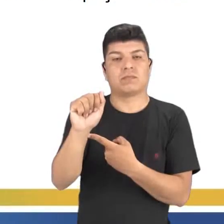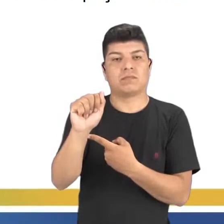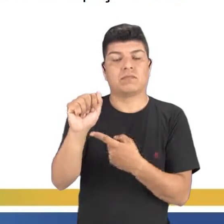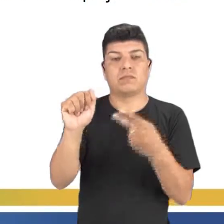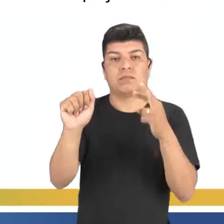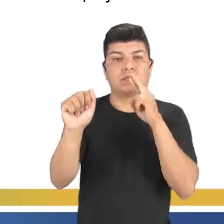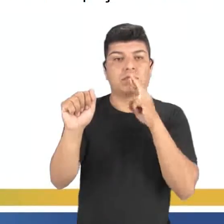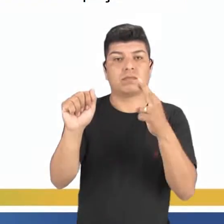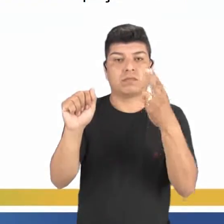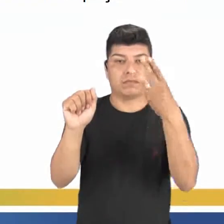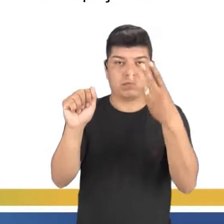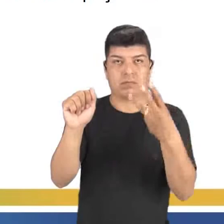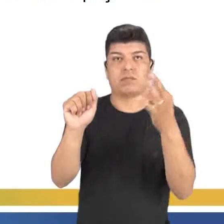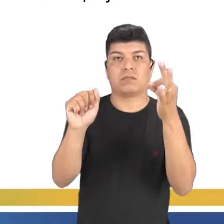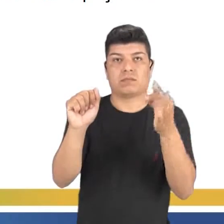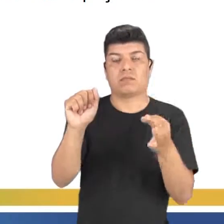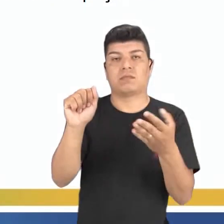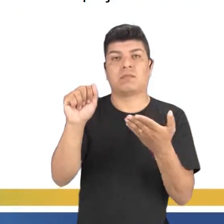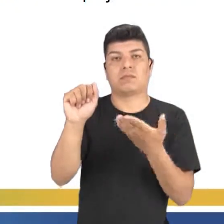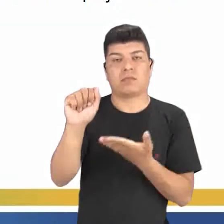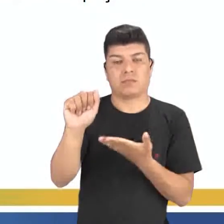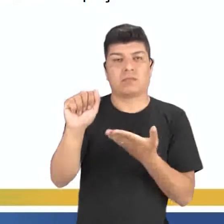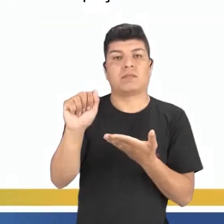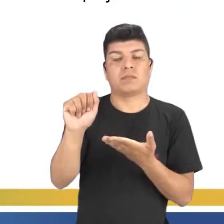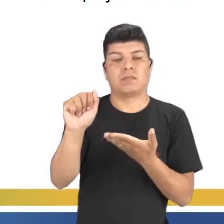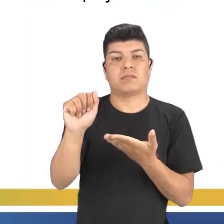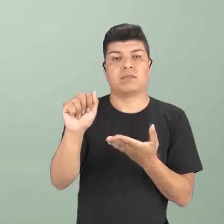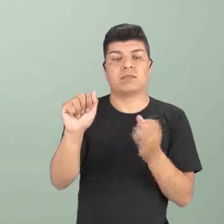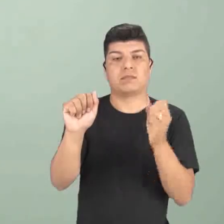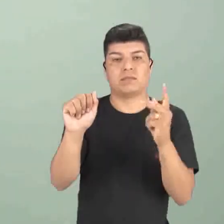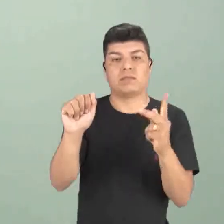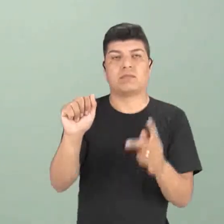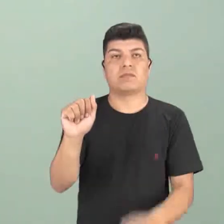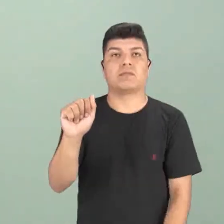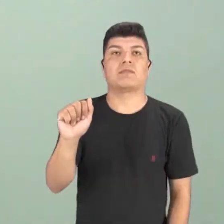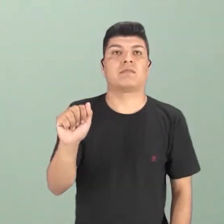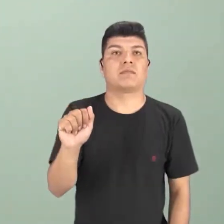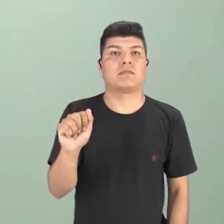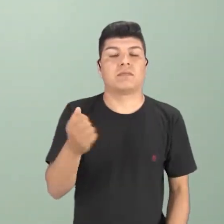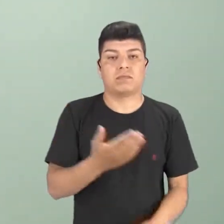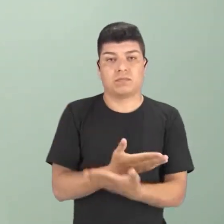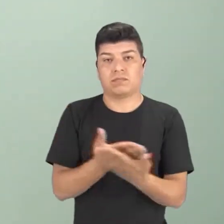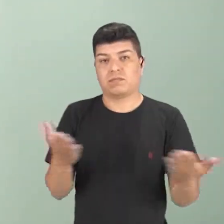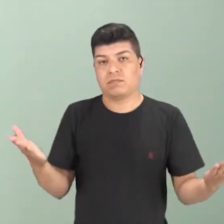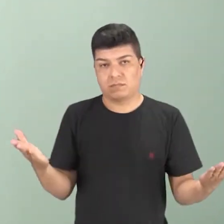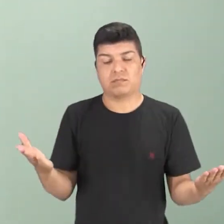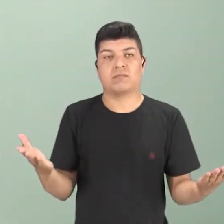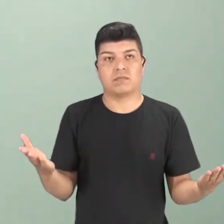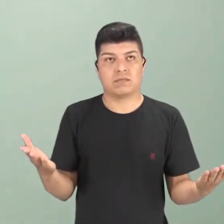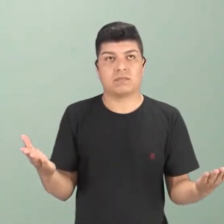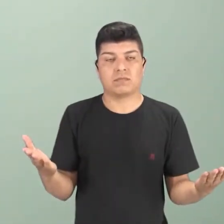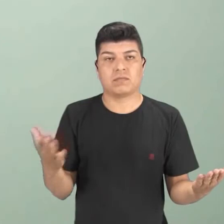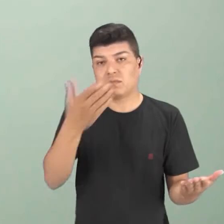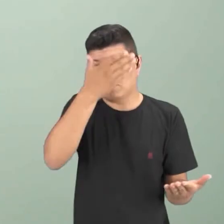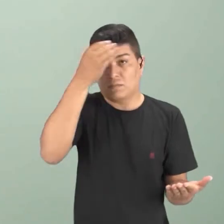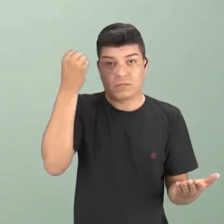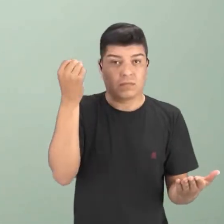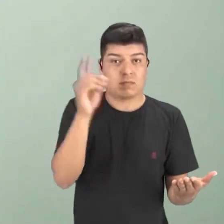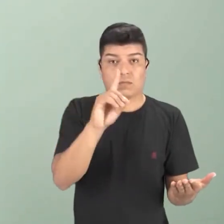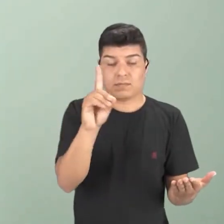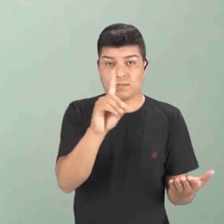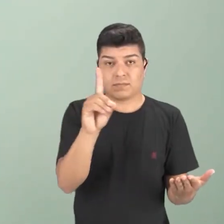são verdadeiras é a opção A. As 3 afirmativas estão corretas. Então, pessoal, foi isso. Não esquece